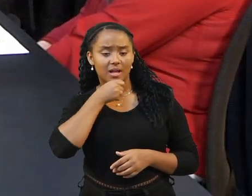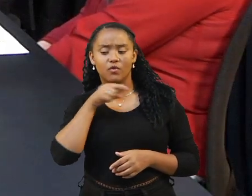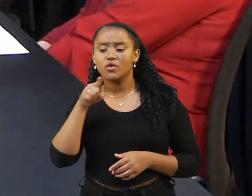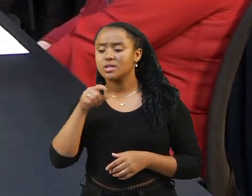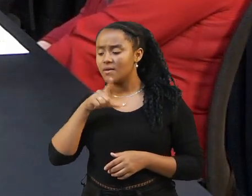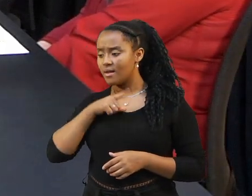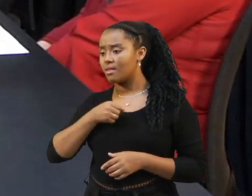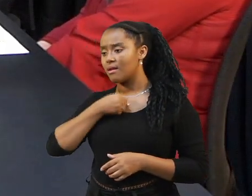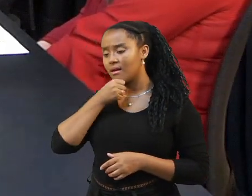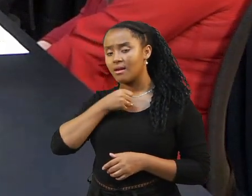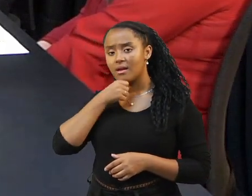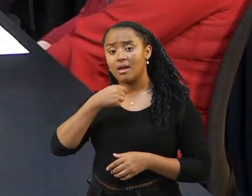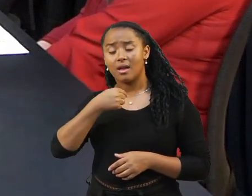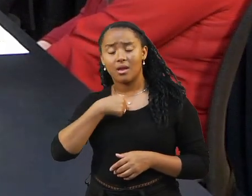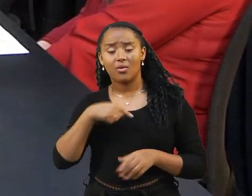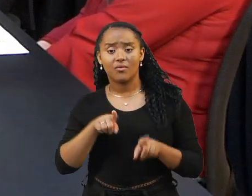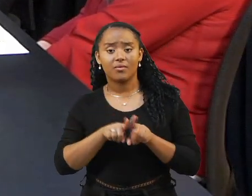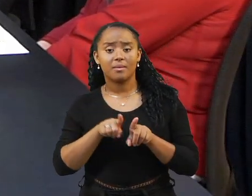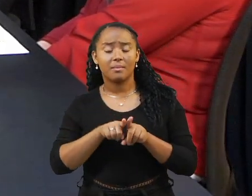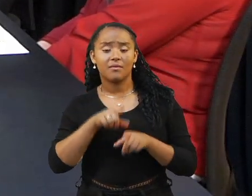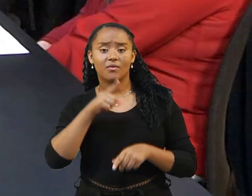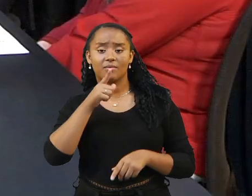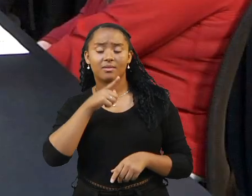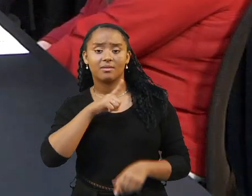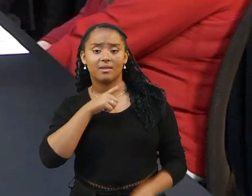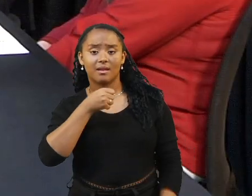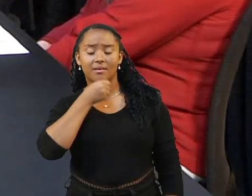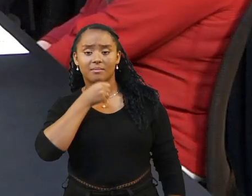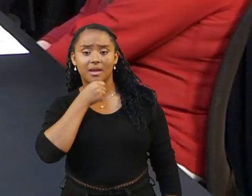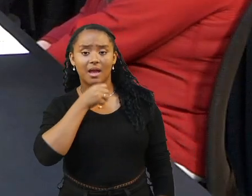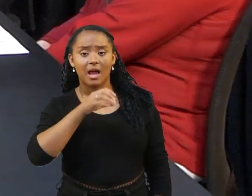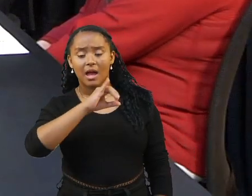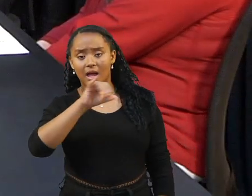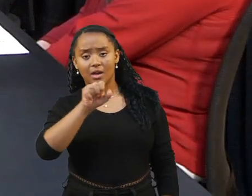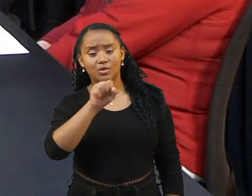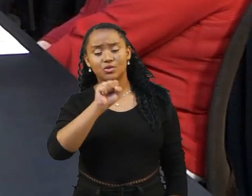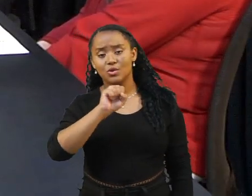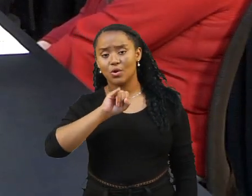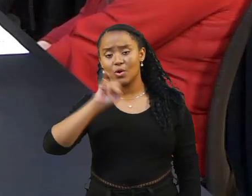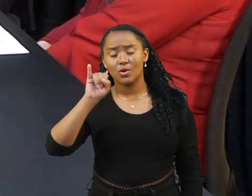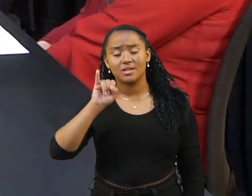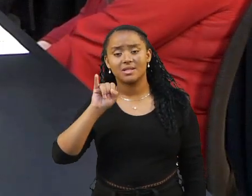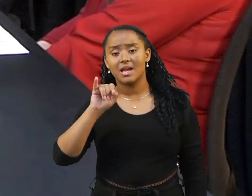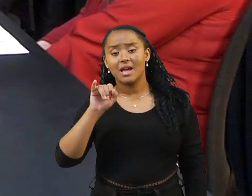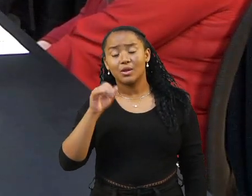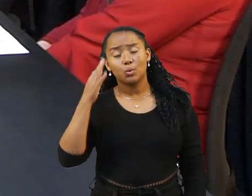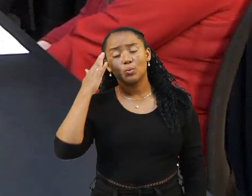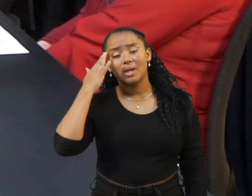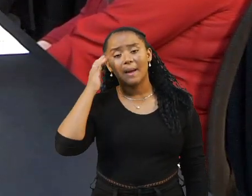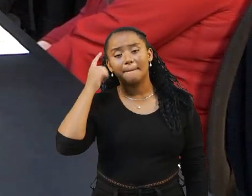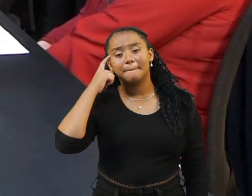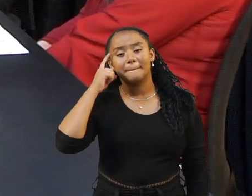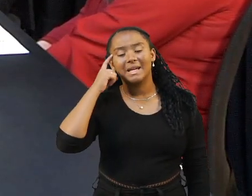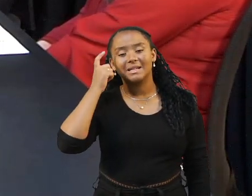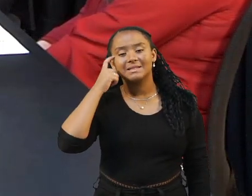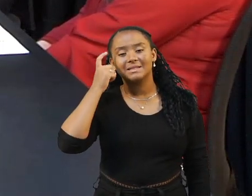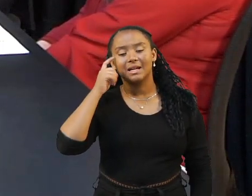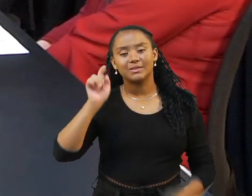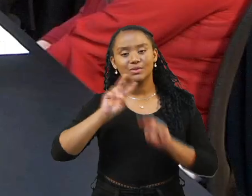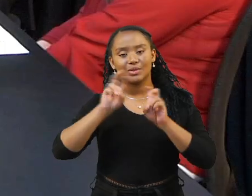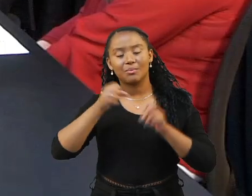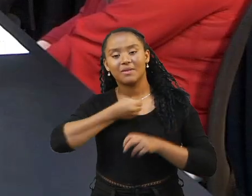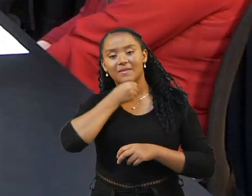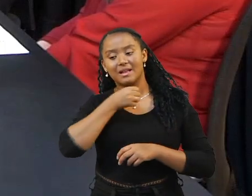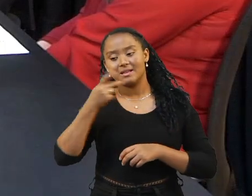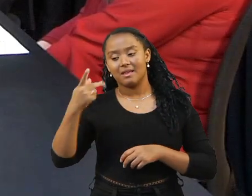vai a sua, a minha. A Josi não deve estar nem pensando na velhice dela, porque é muito jovem. Isso